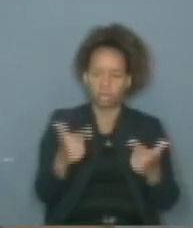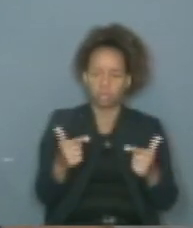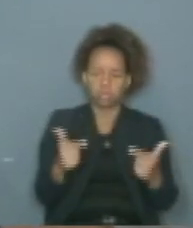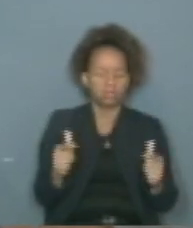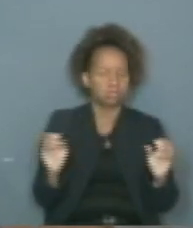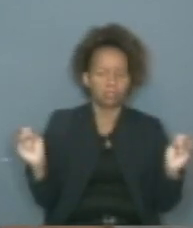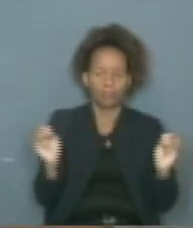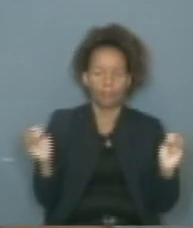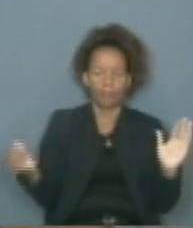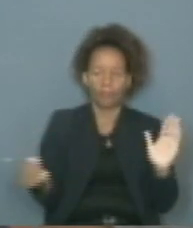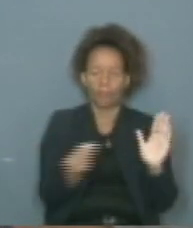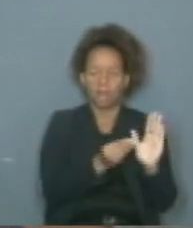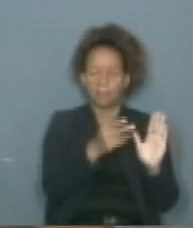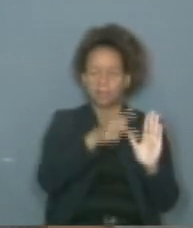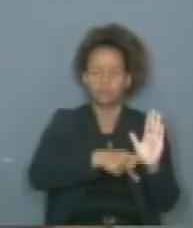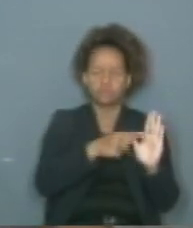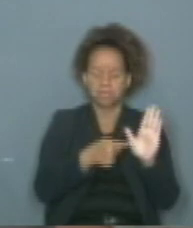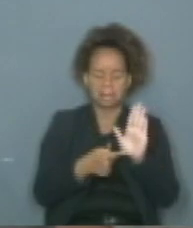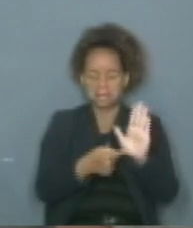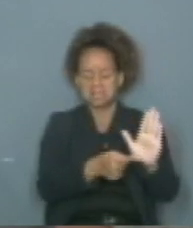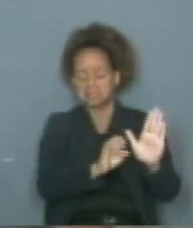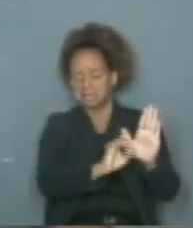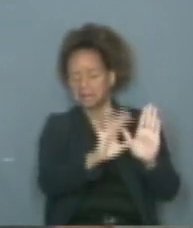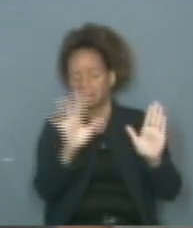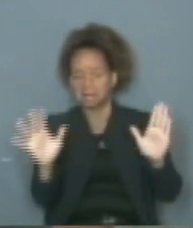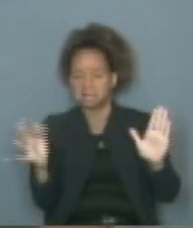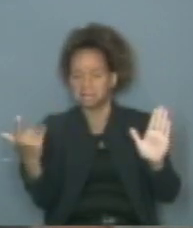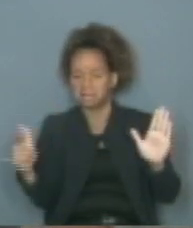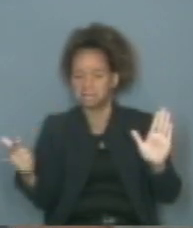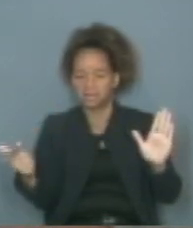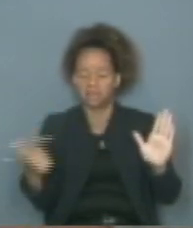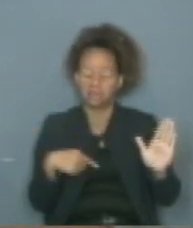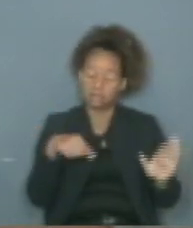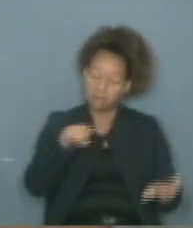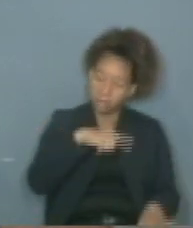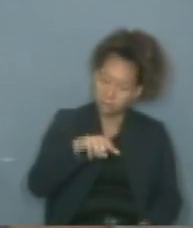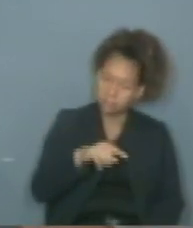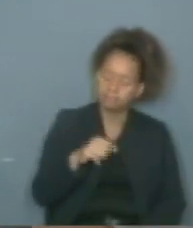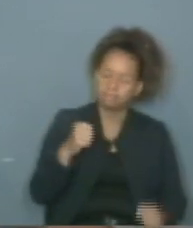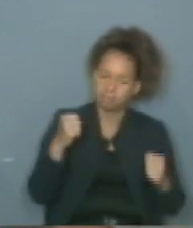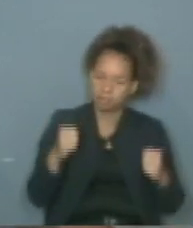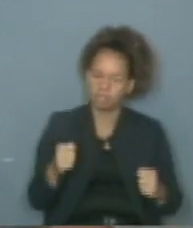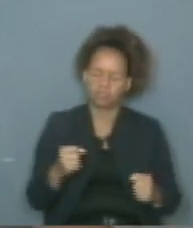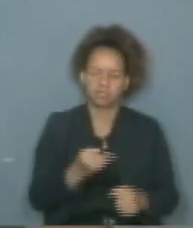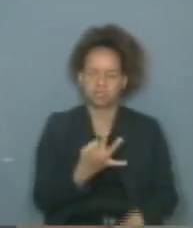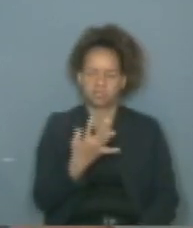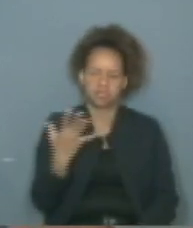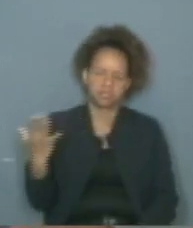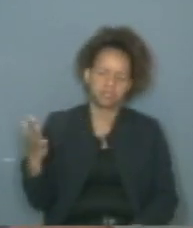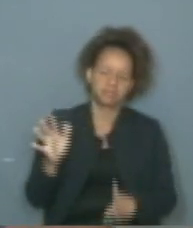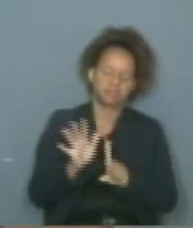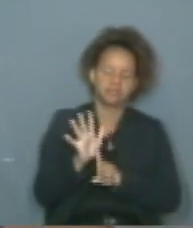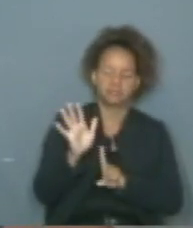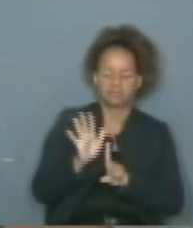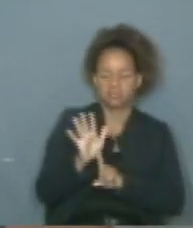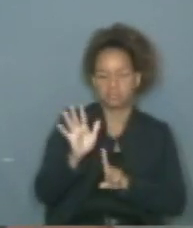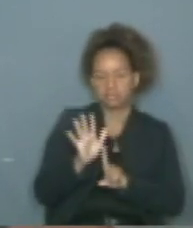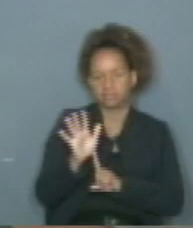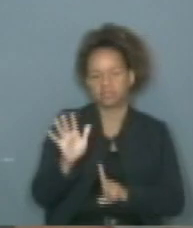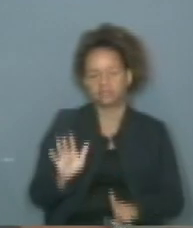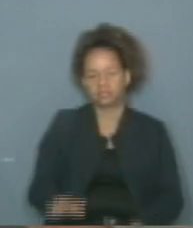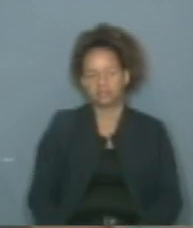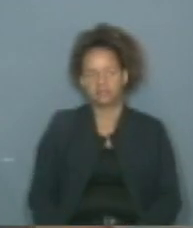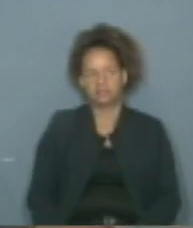disso o projeto apresenta com clareza e nós poderíamos trazer uma série de emendas,